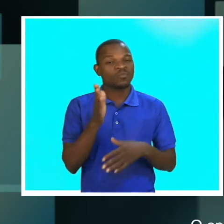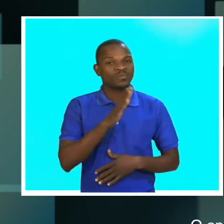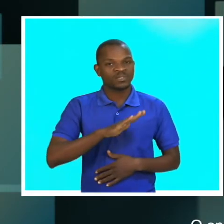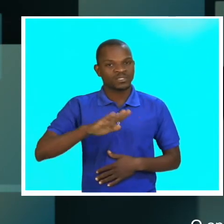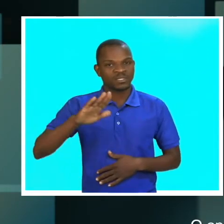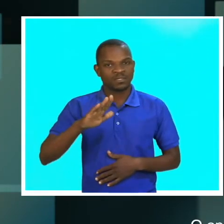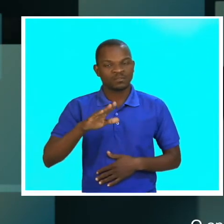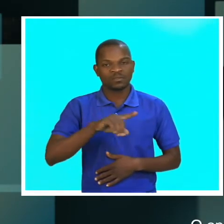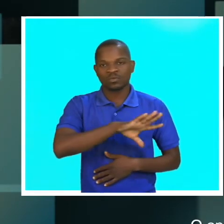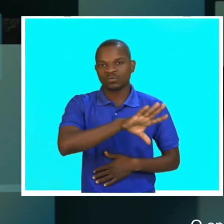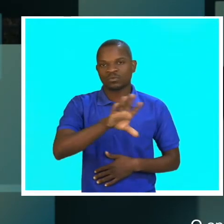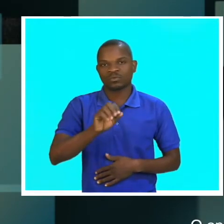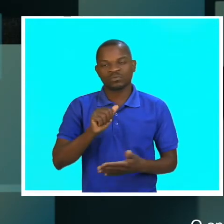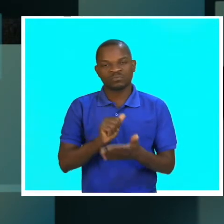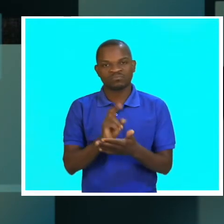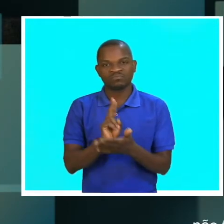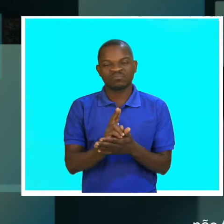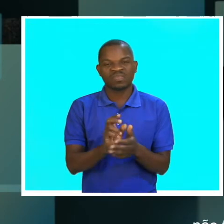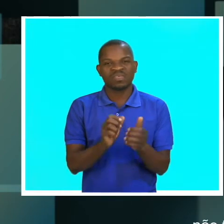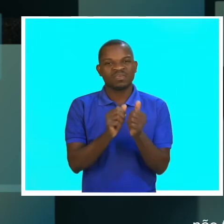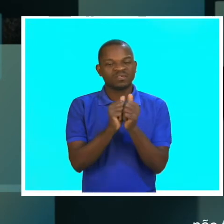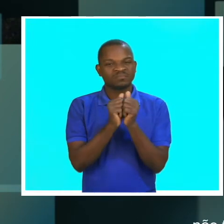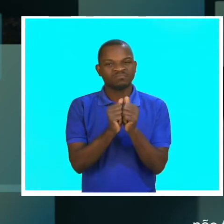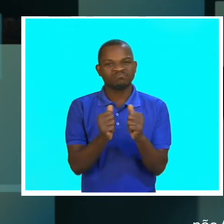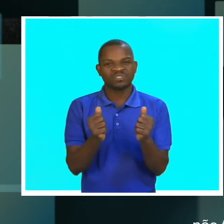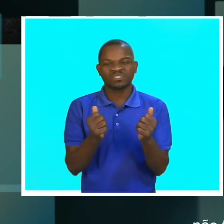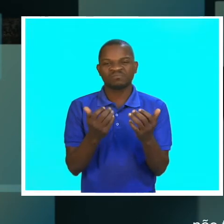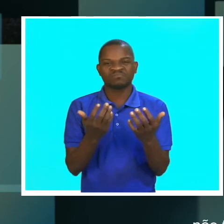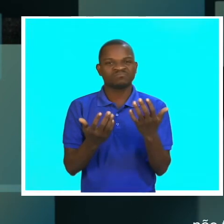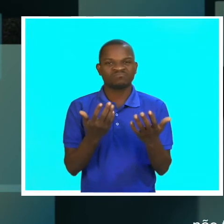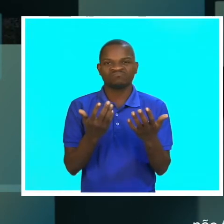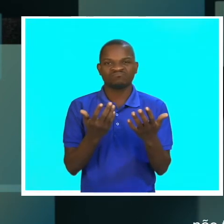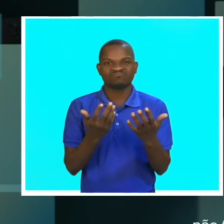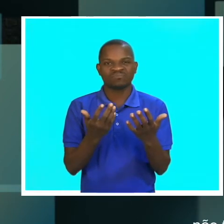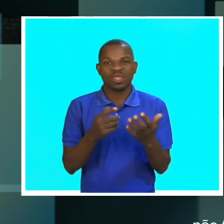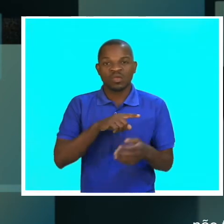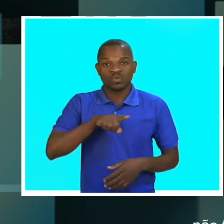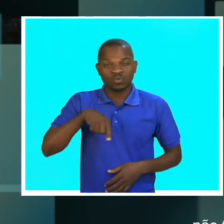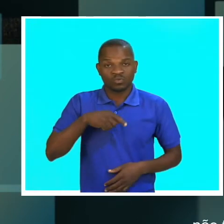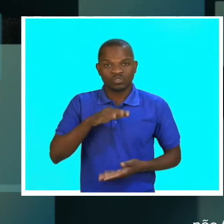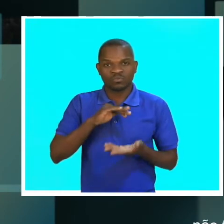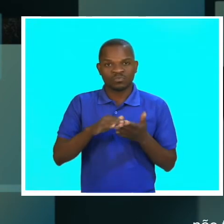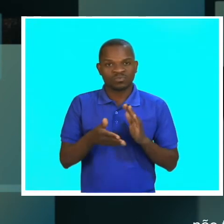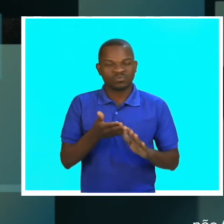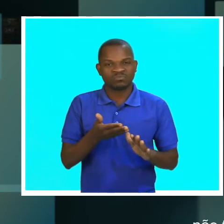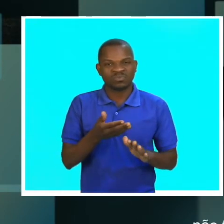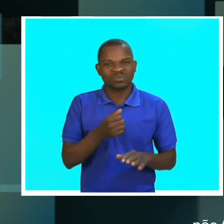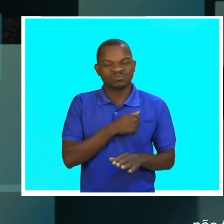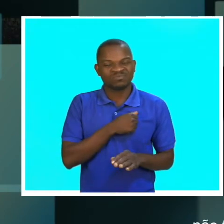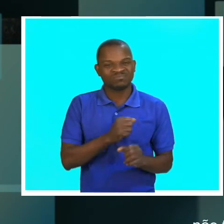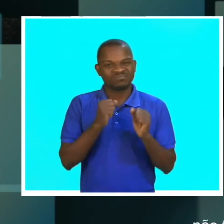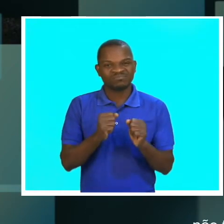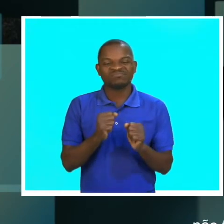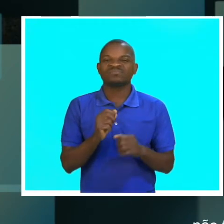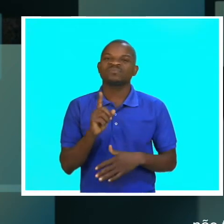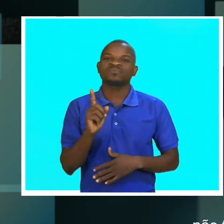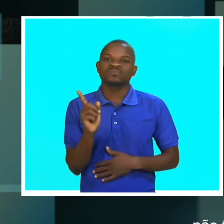generalizada dos alunos não tem sido o que nós, como professores,